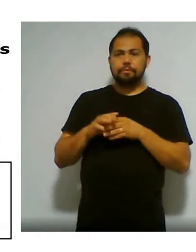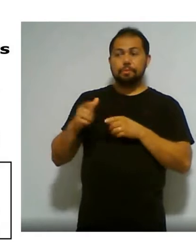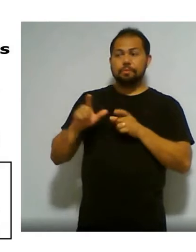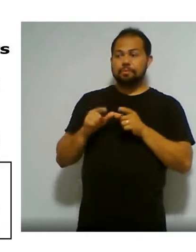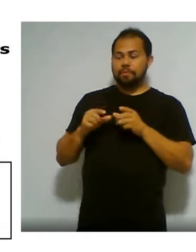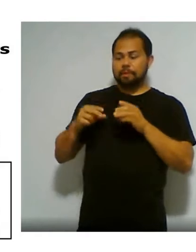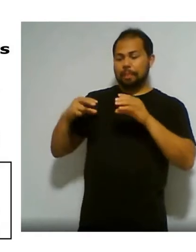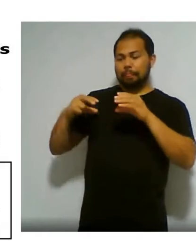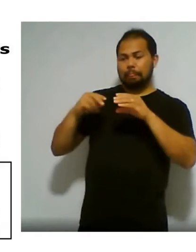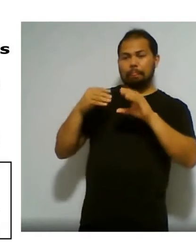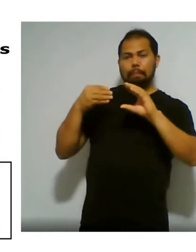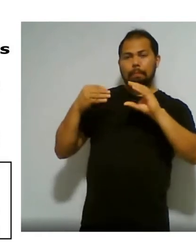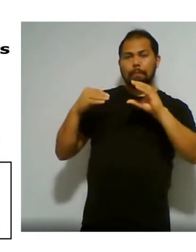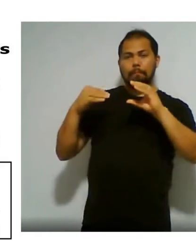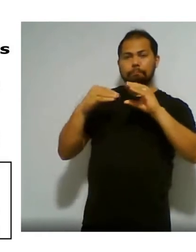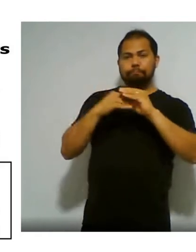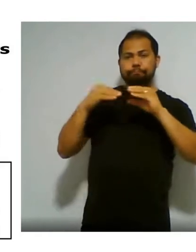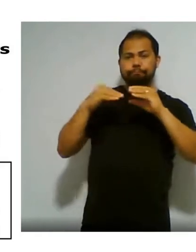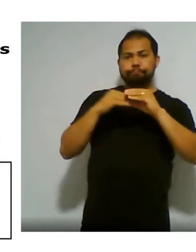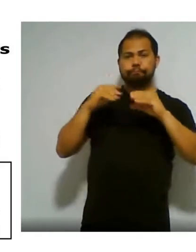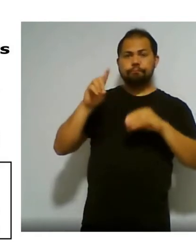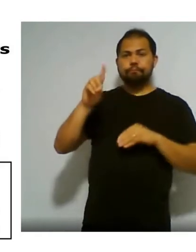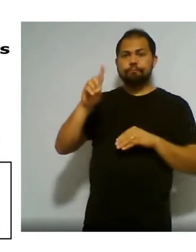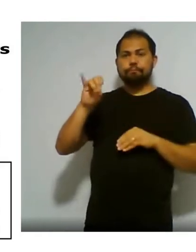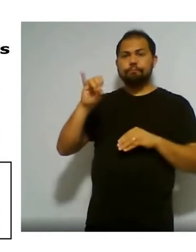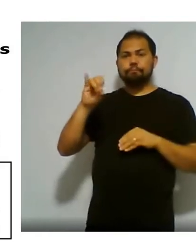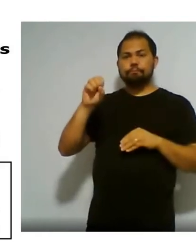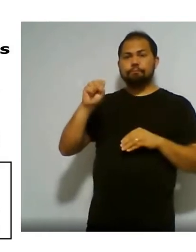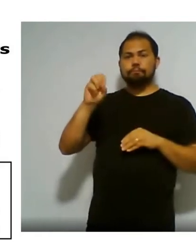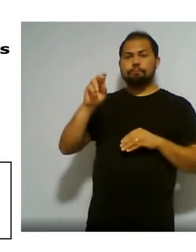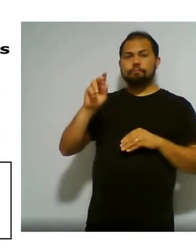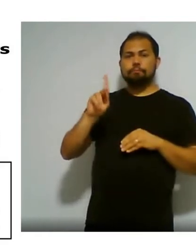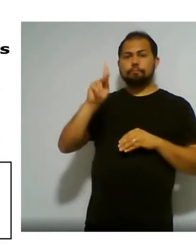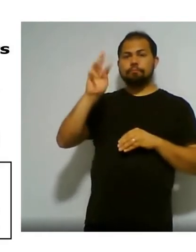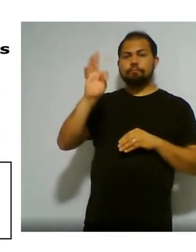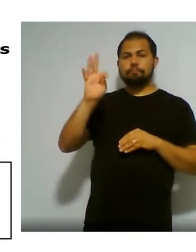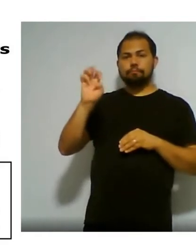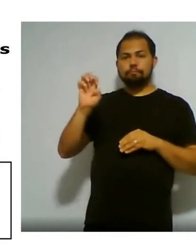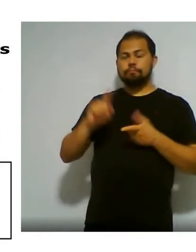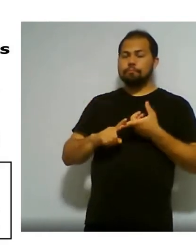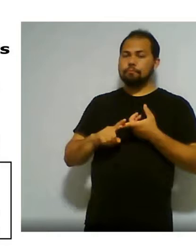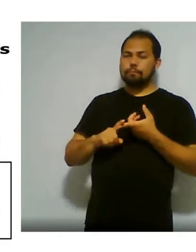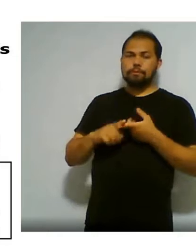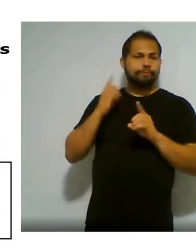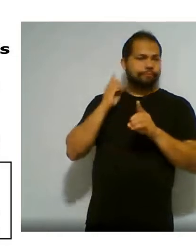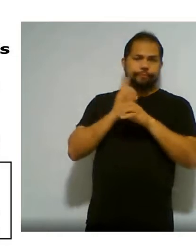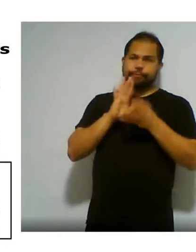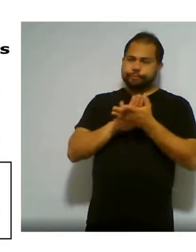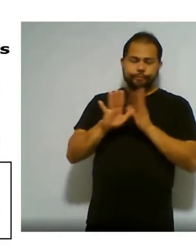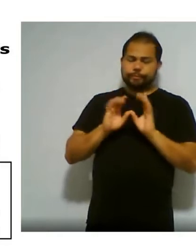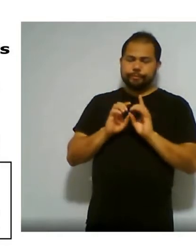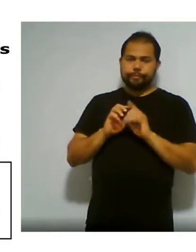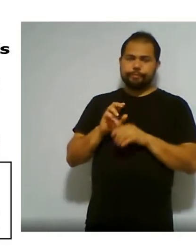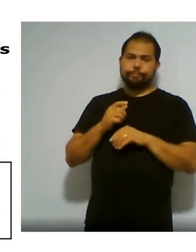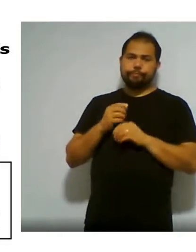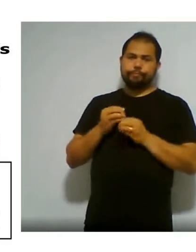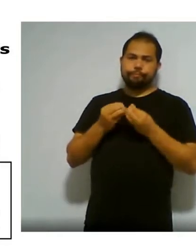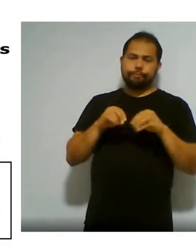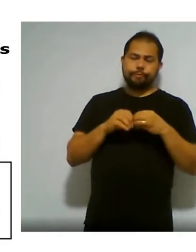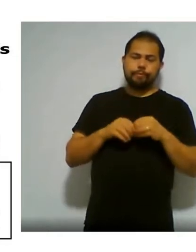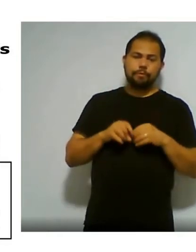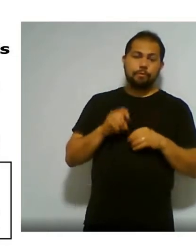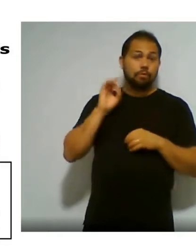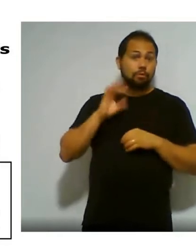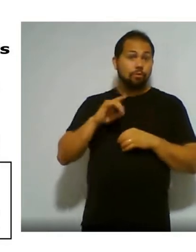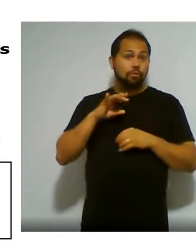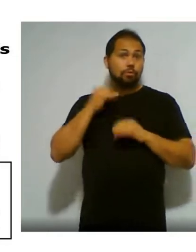para HDs e leitores de CD e DVDs antigos, também está em desuso. Basicamente vai ser esse tipo de conexão de energia, viu gente? Isso aqui é tudo